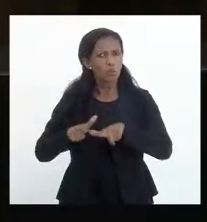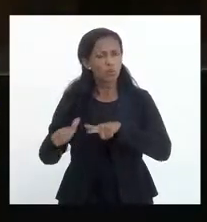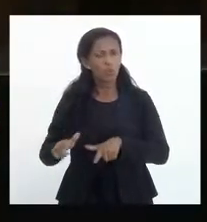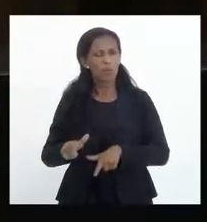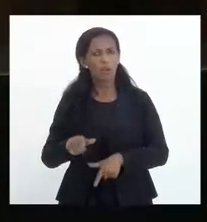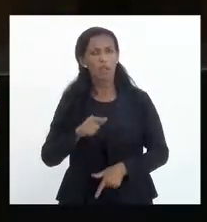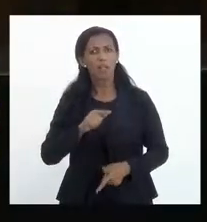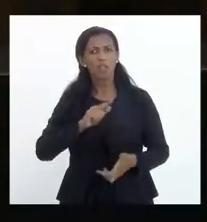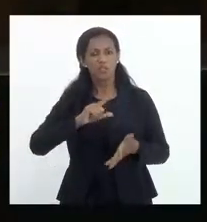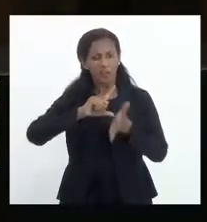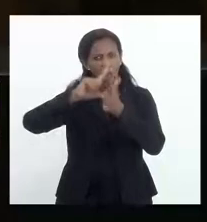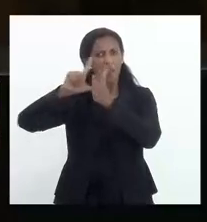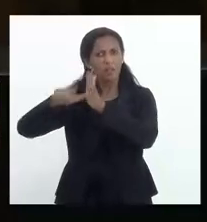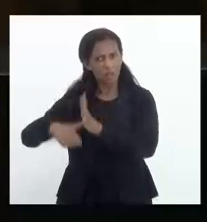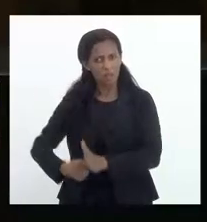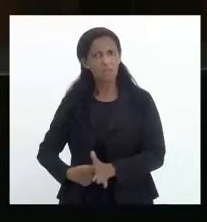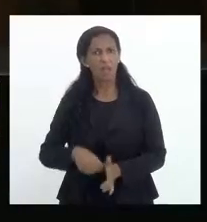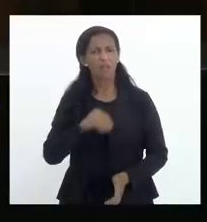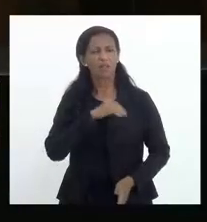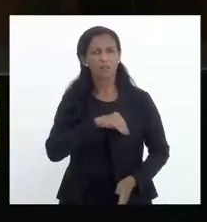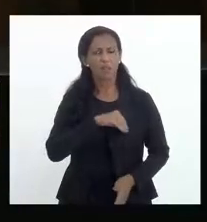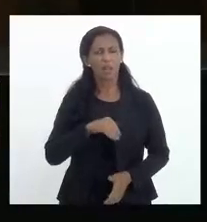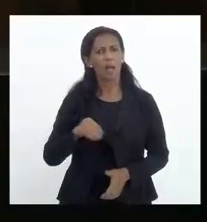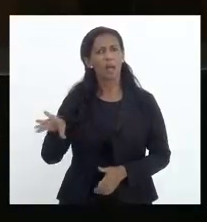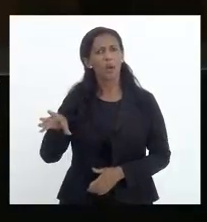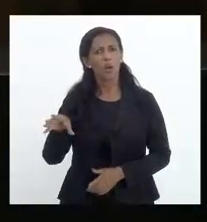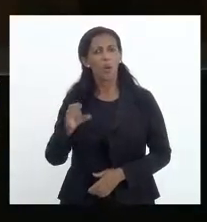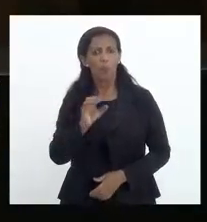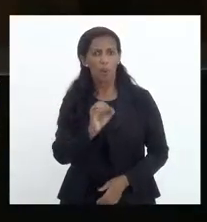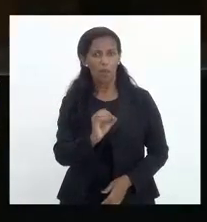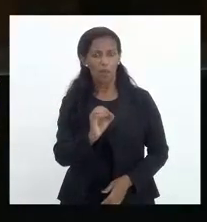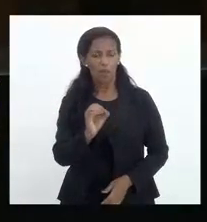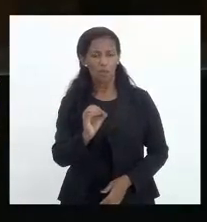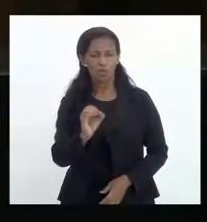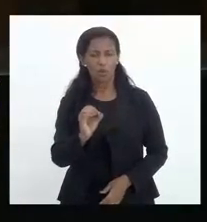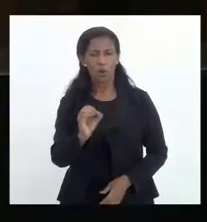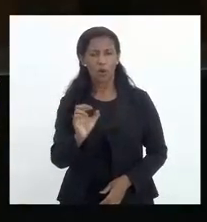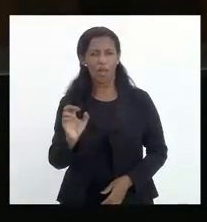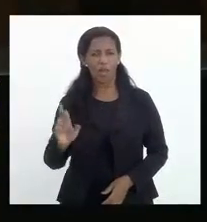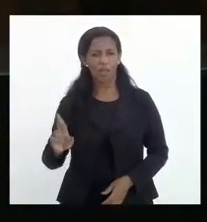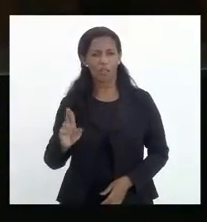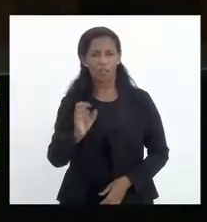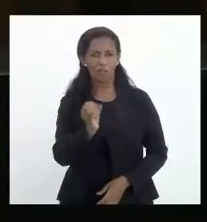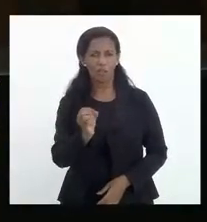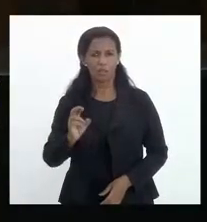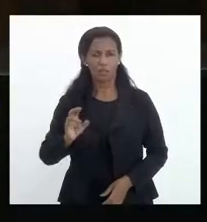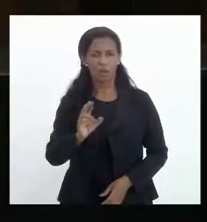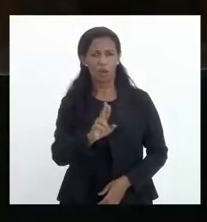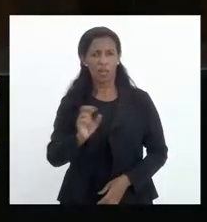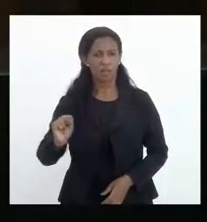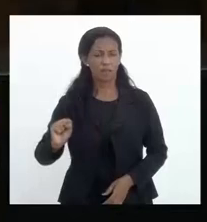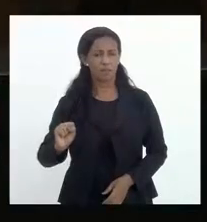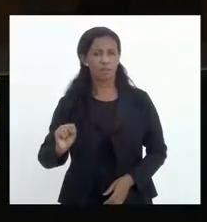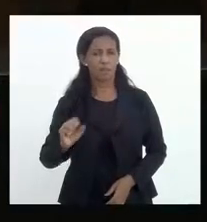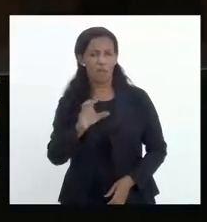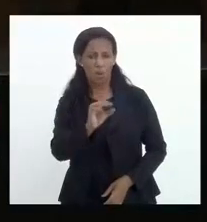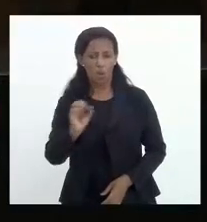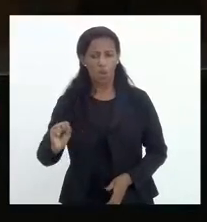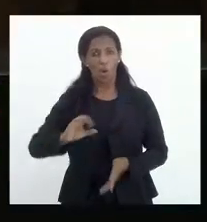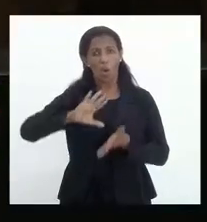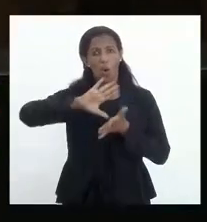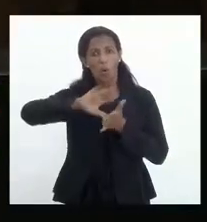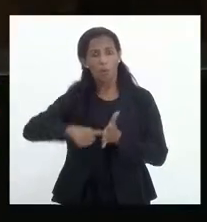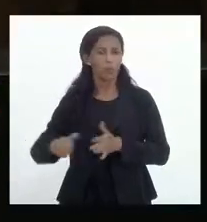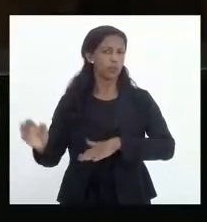seus salários atrasados porque as organizações sociais que roubaram o Estado do